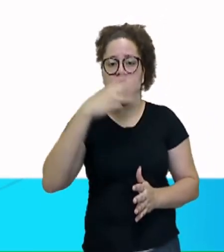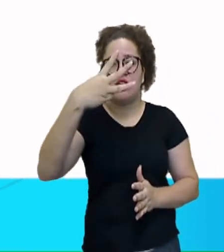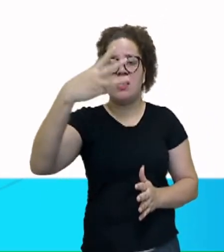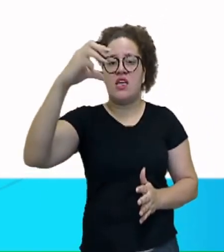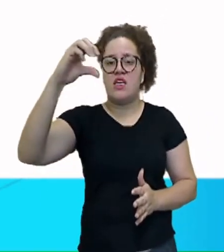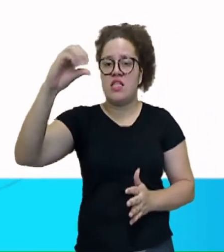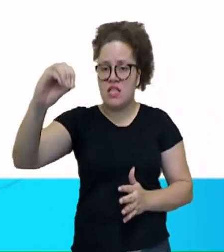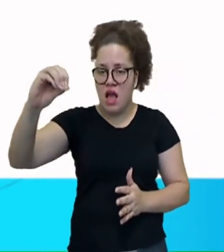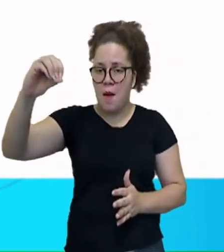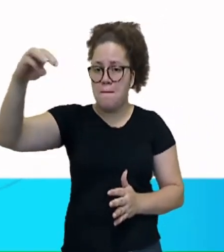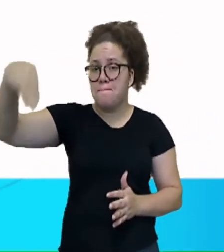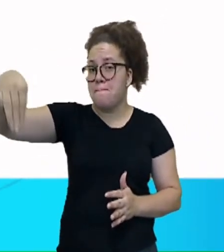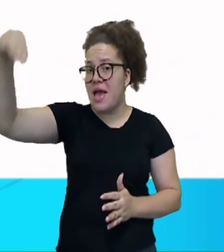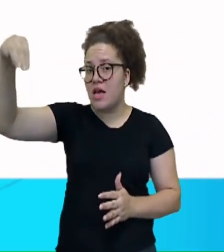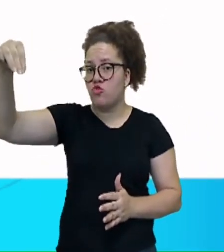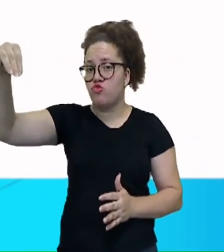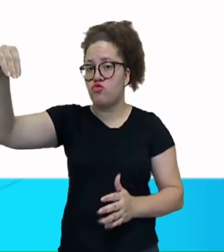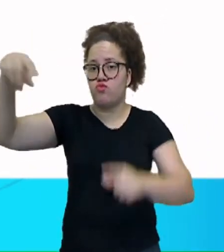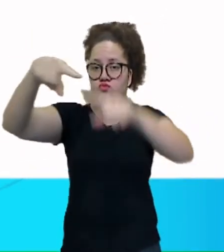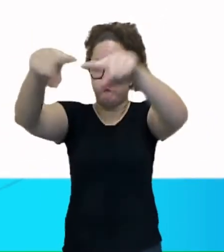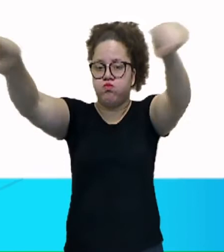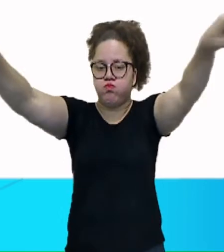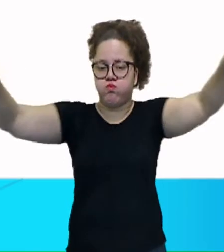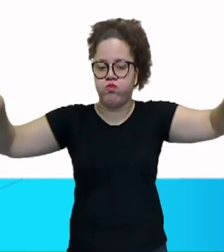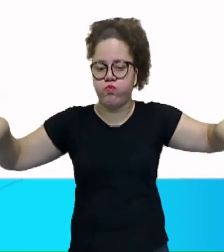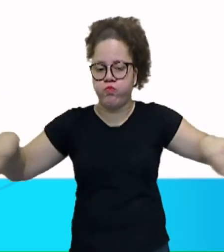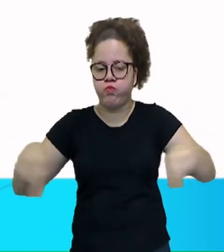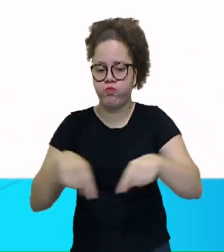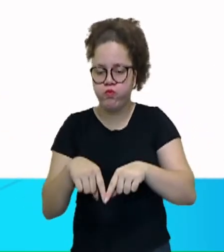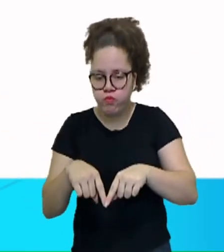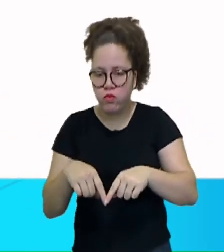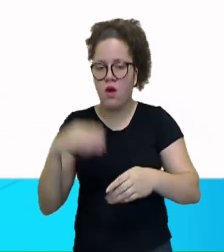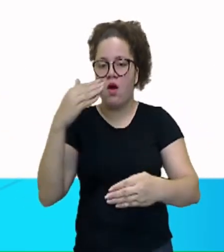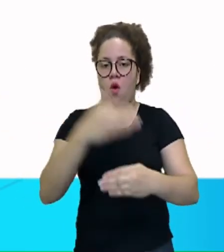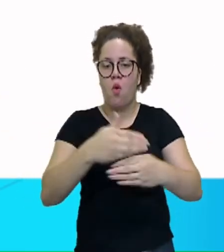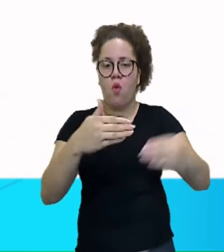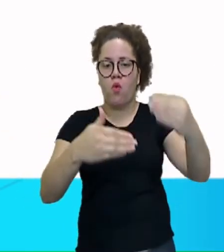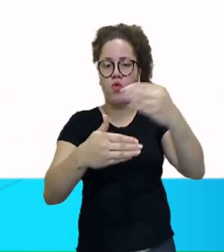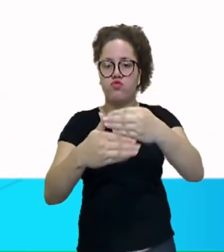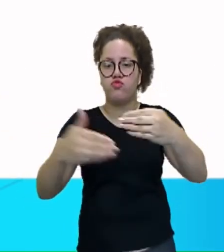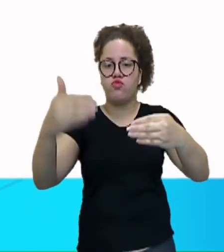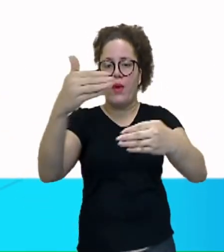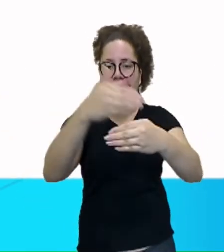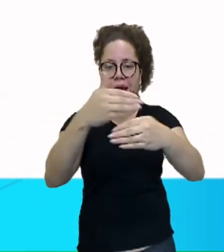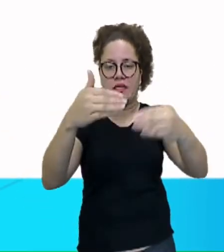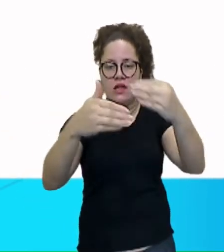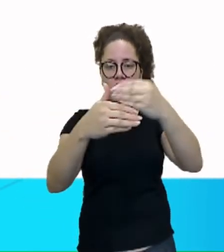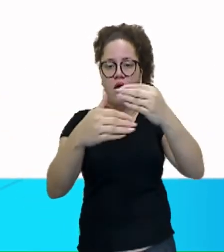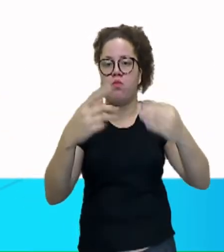quadrados, que ela foi construída dentro de um galpão,